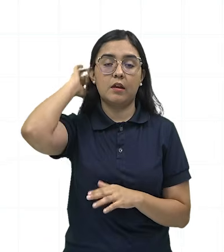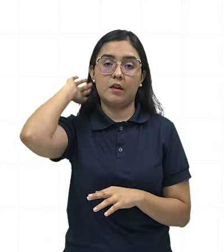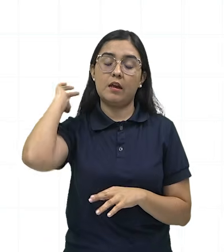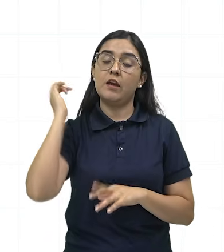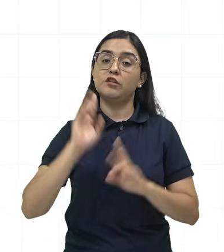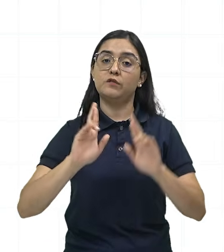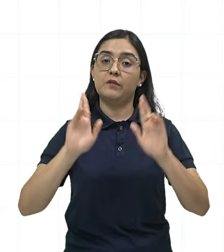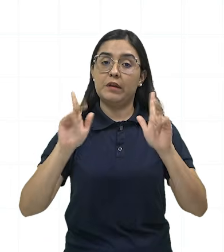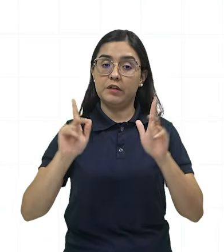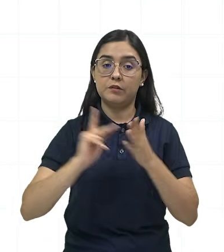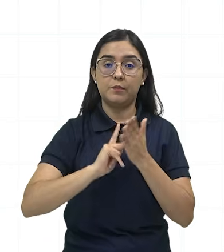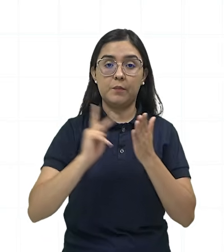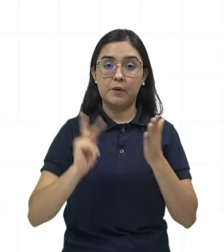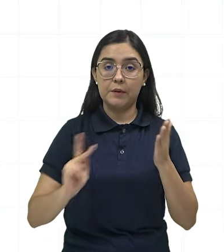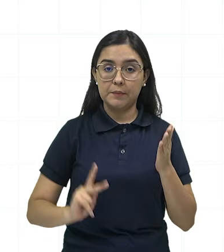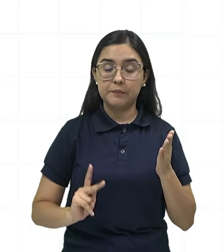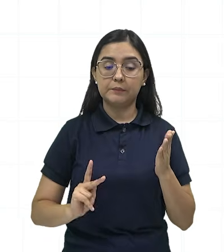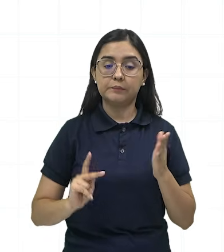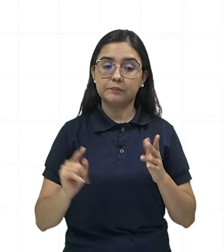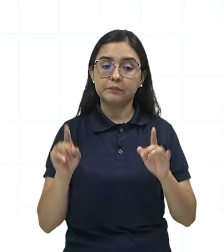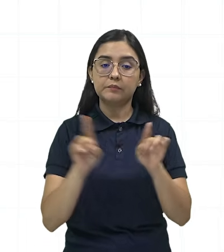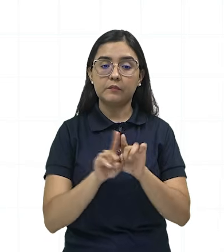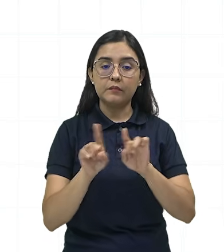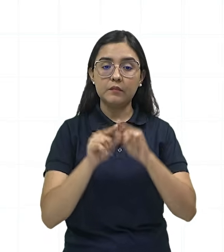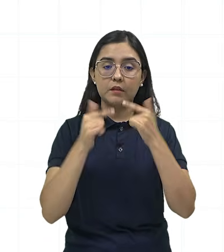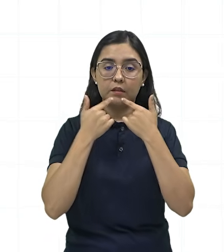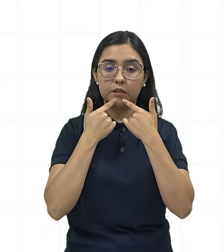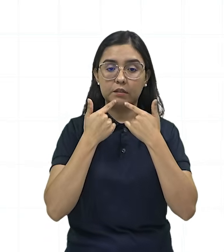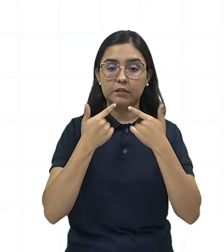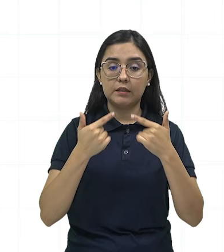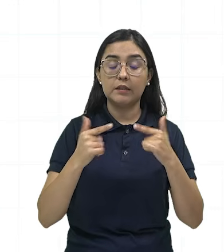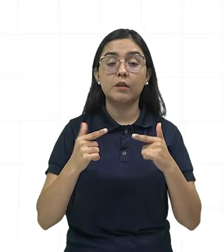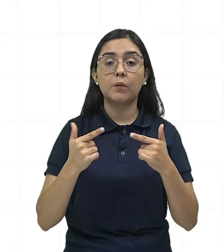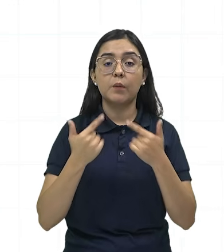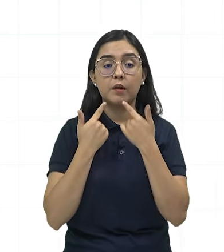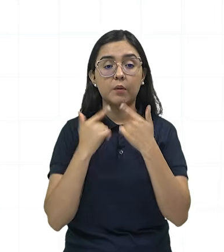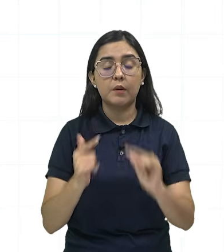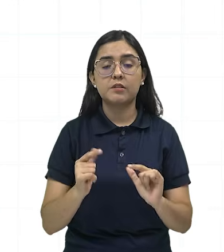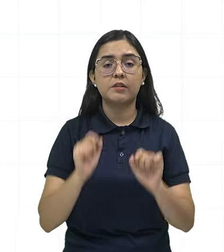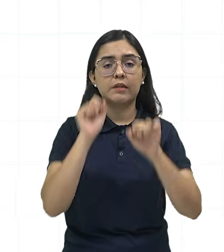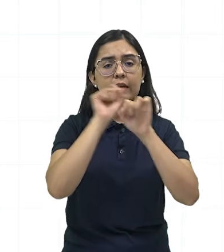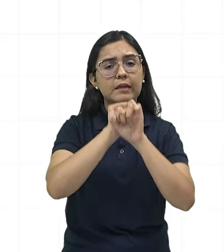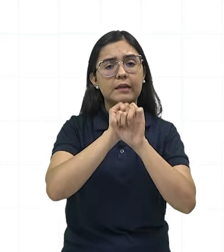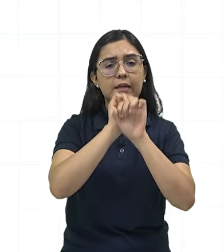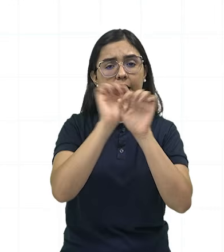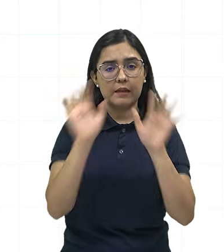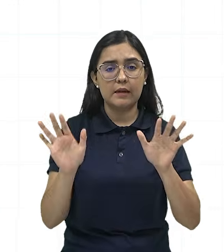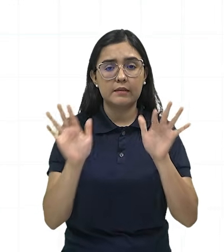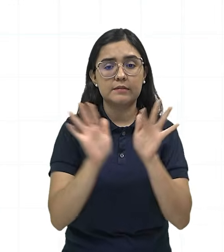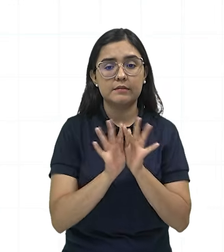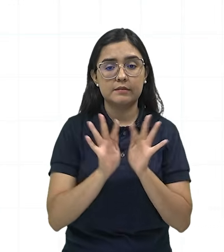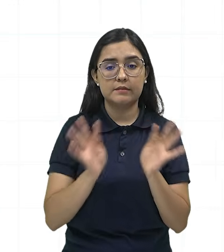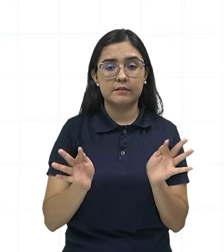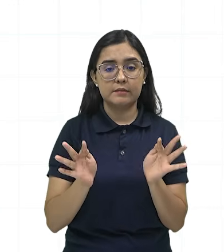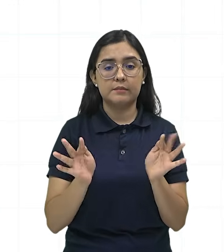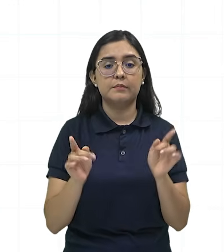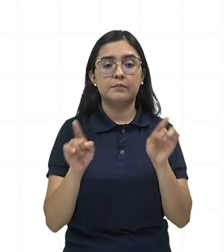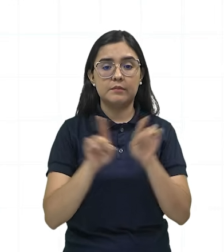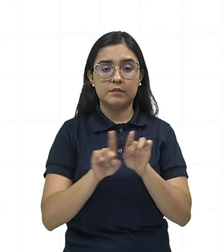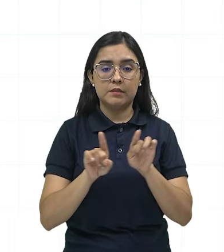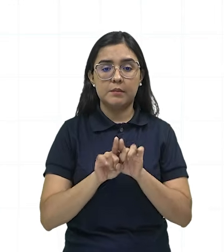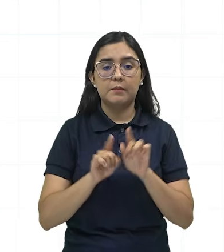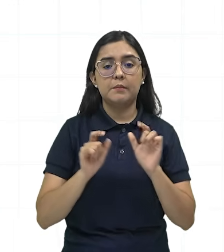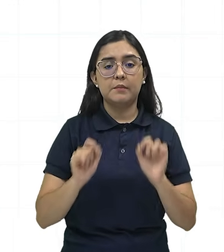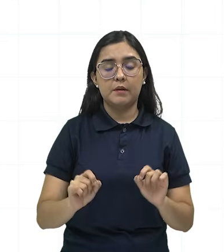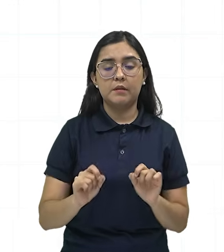do poema. E a linguagem ela deve ser o que? Clara, né? Uma linguagem mais simples,